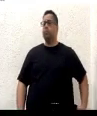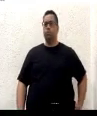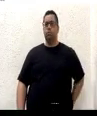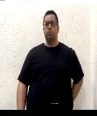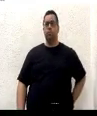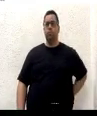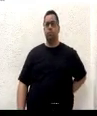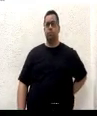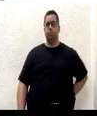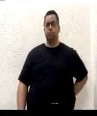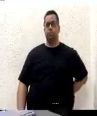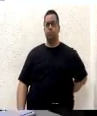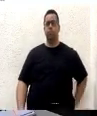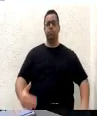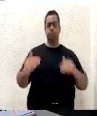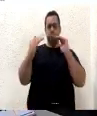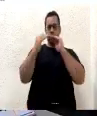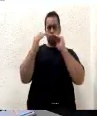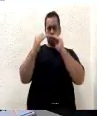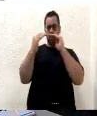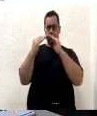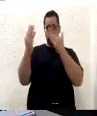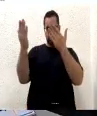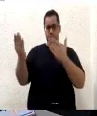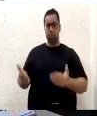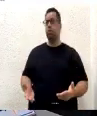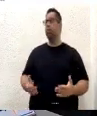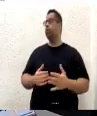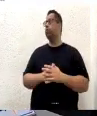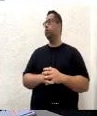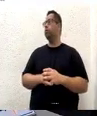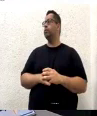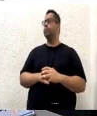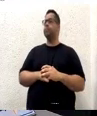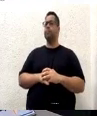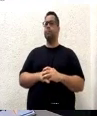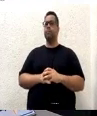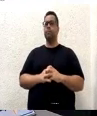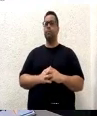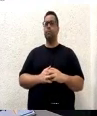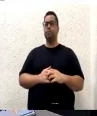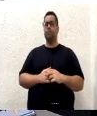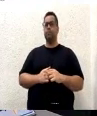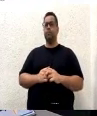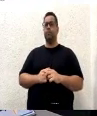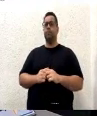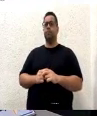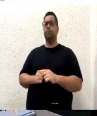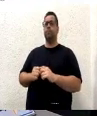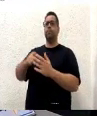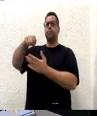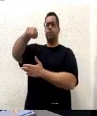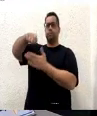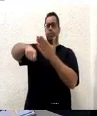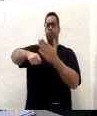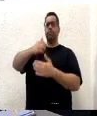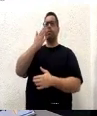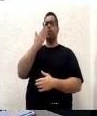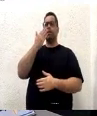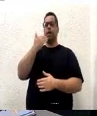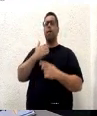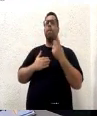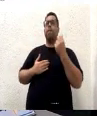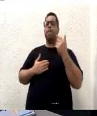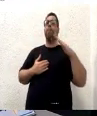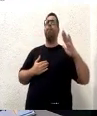Concordo plenamente com o vereador. E eu digo, vai sair mais barato, Porque